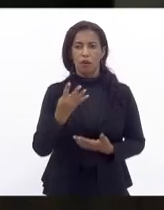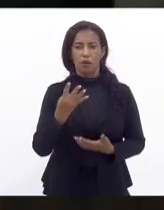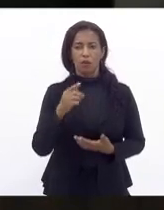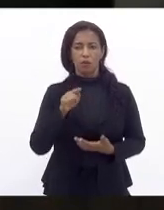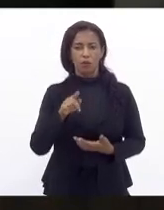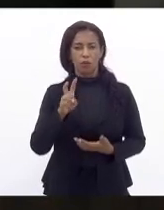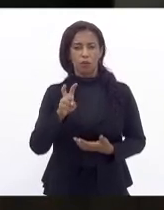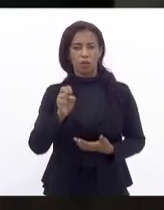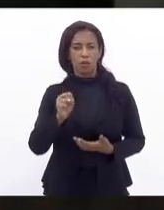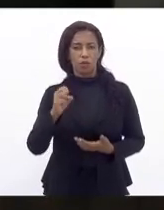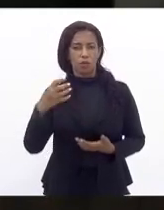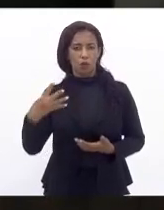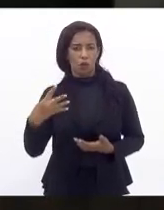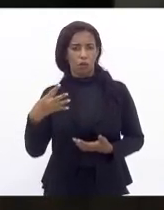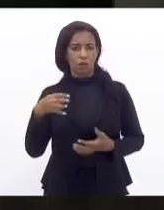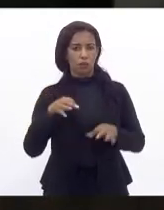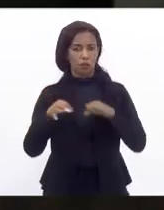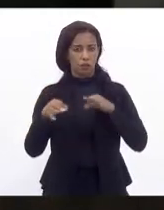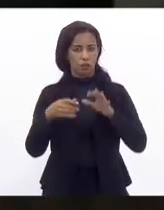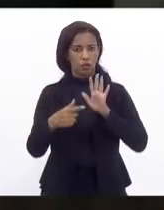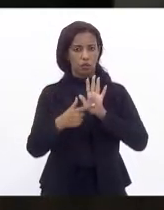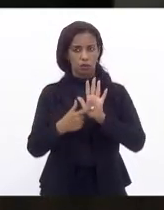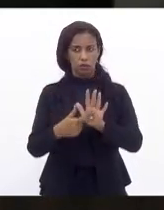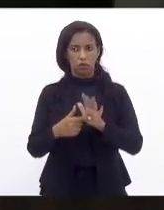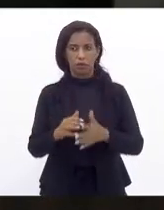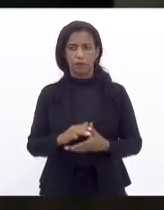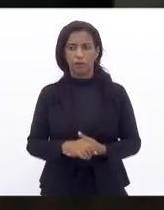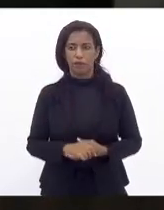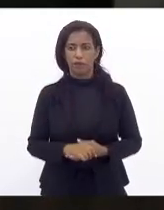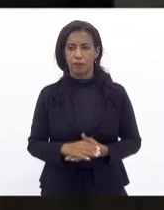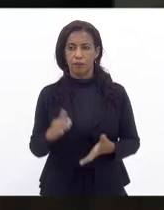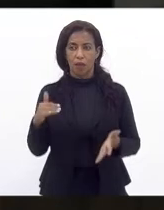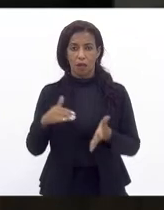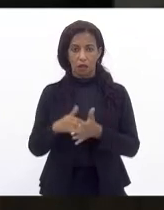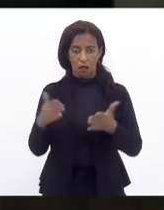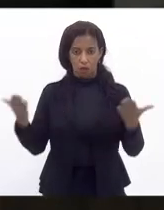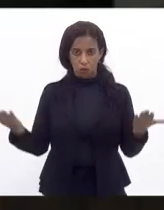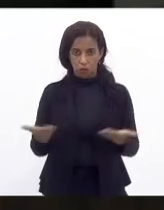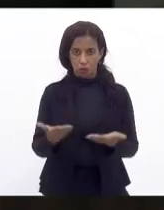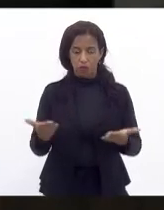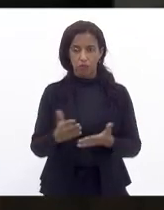4.584 projetos apresentados. Até o dia de hoje,